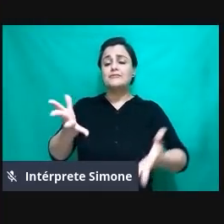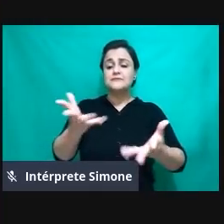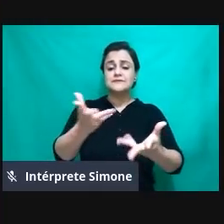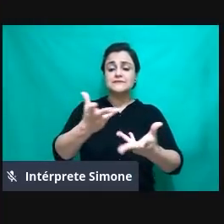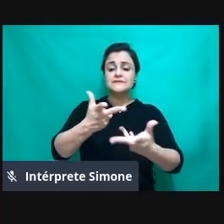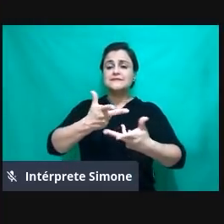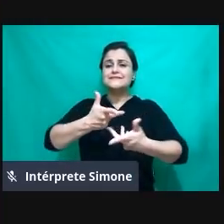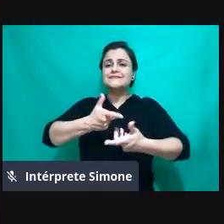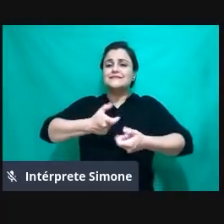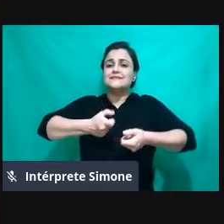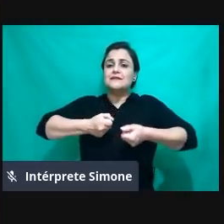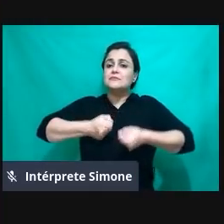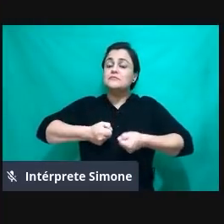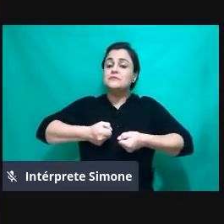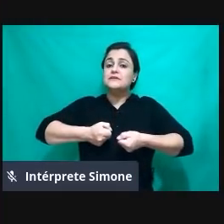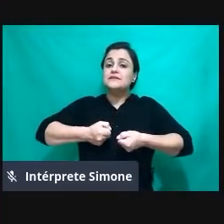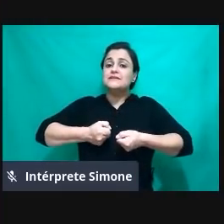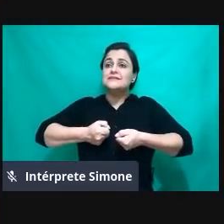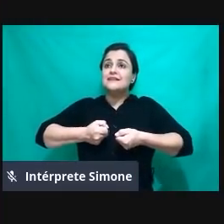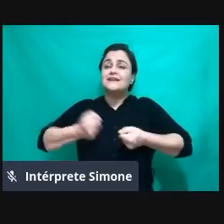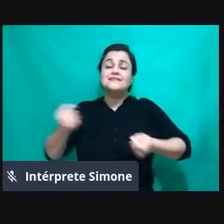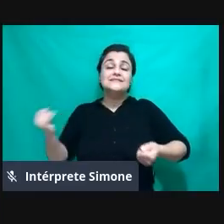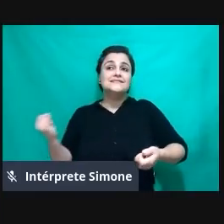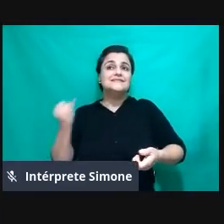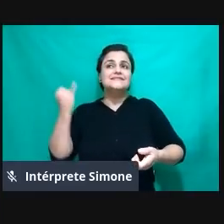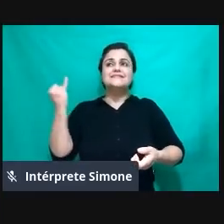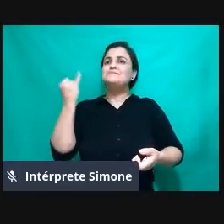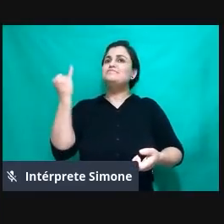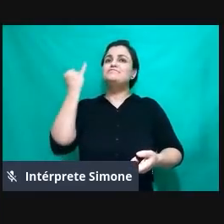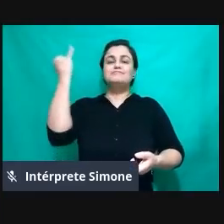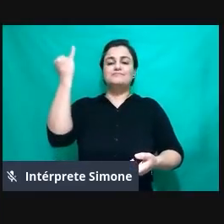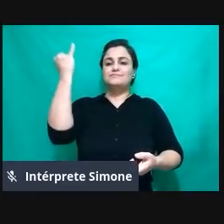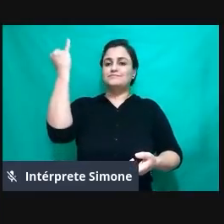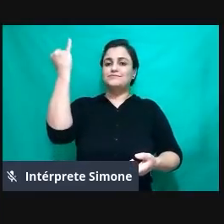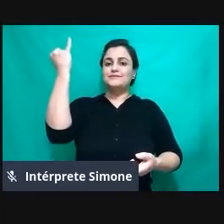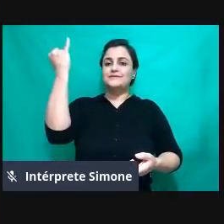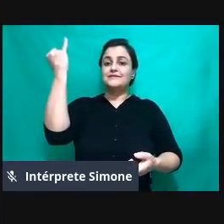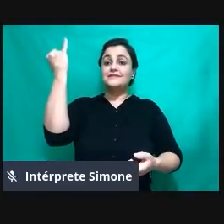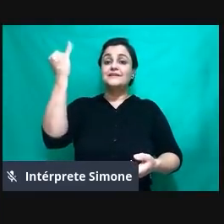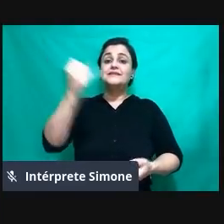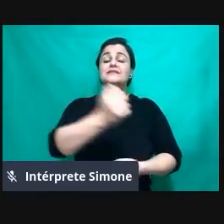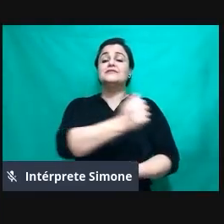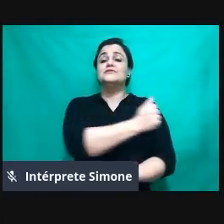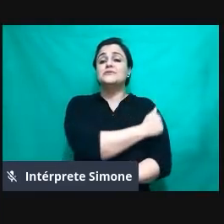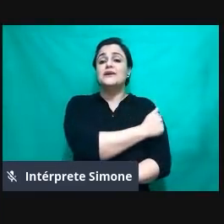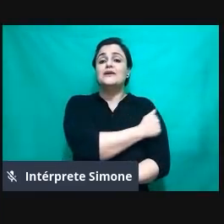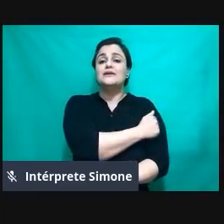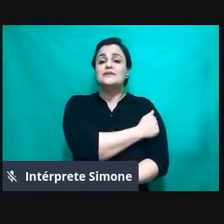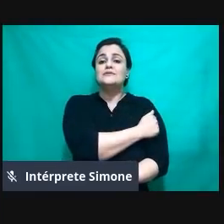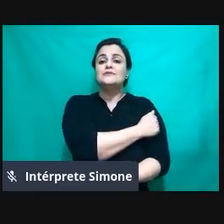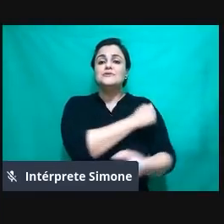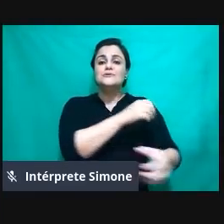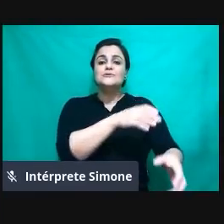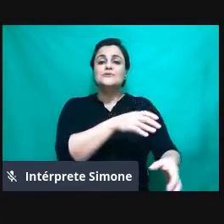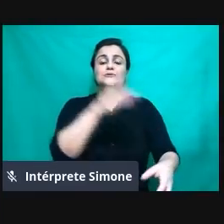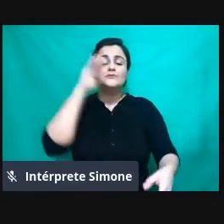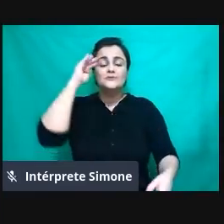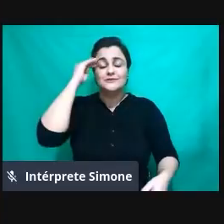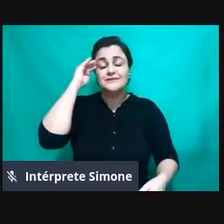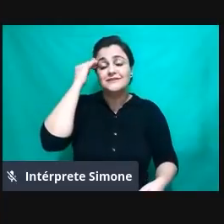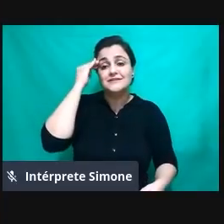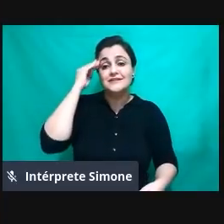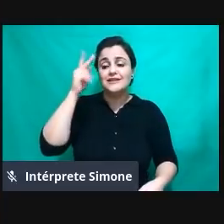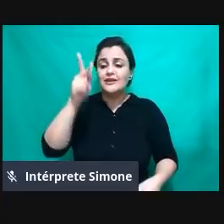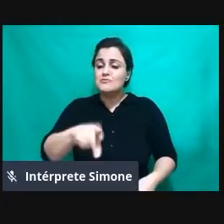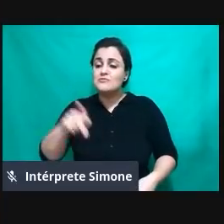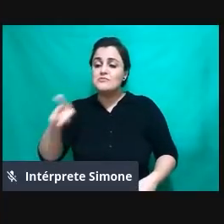Ela vem pedindo, as habilidades vem pedindo essa questão do trabalho, né? Do